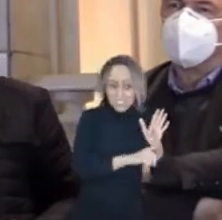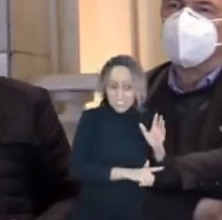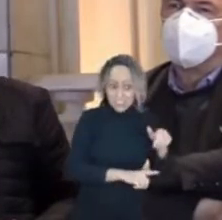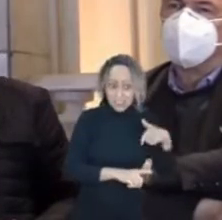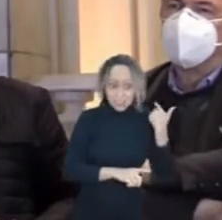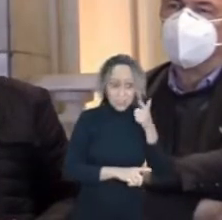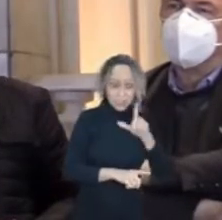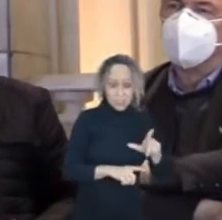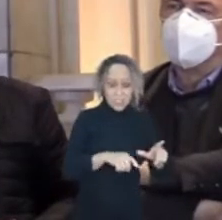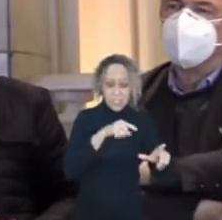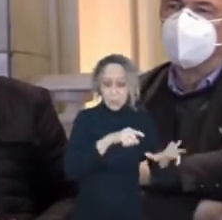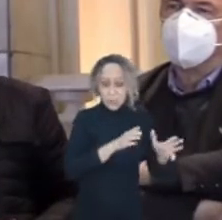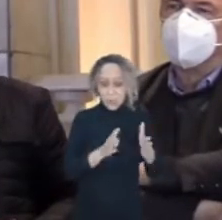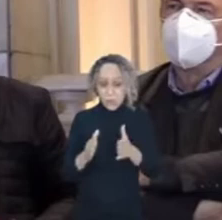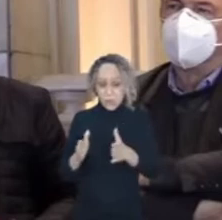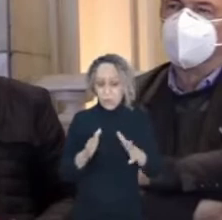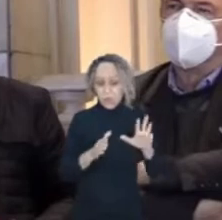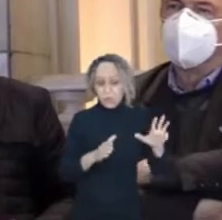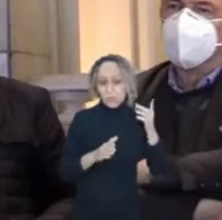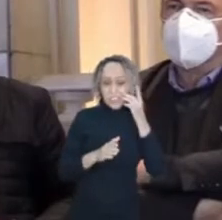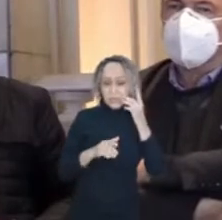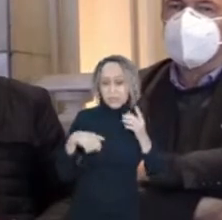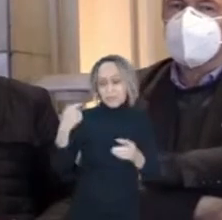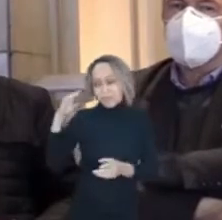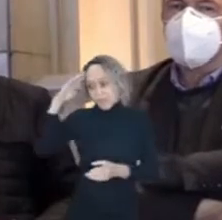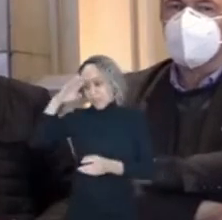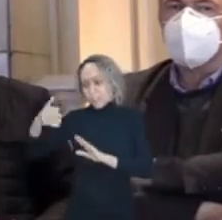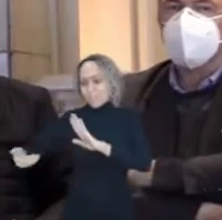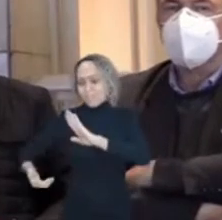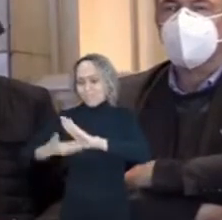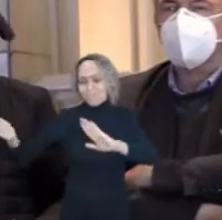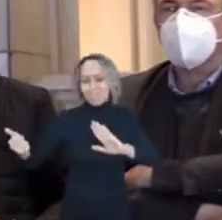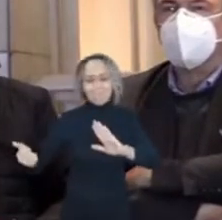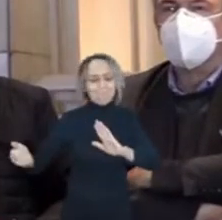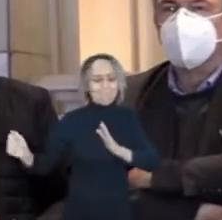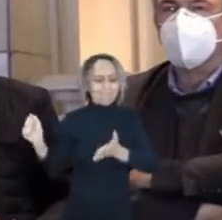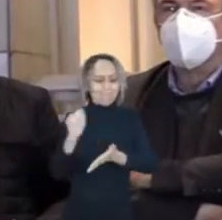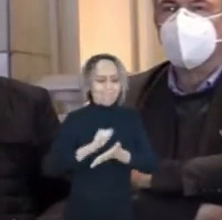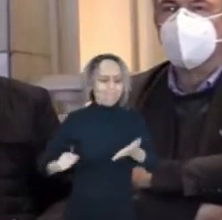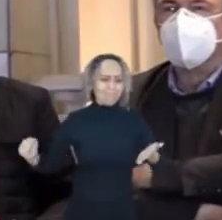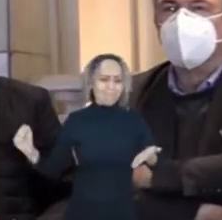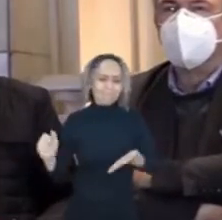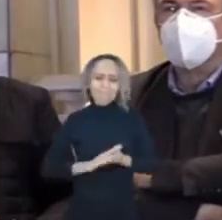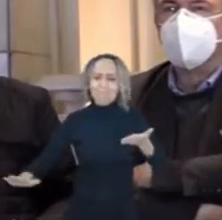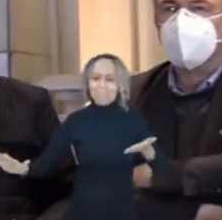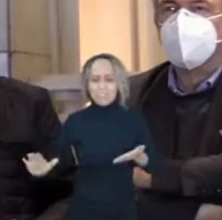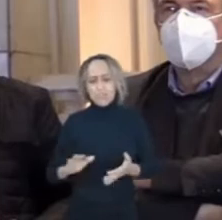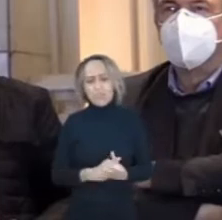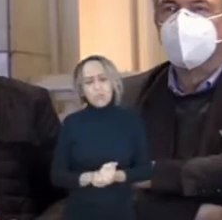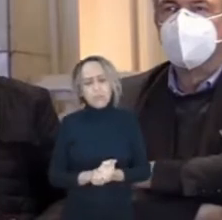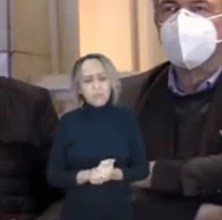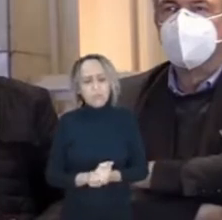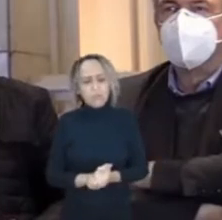Dilma. Queremos, sim, viver dignamente, ter nosso trabalho que